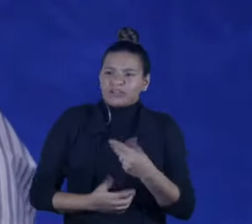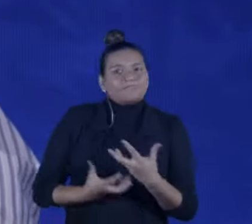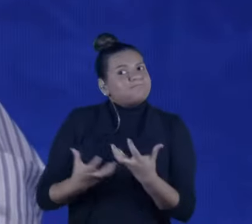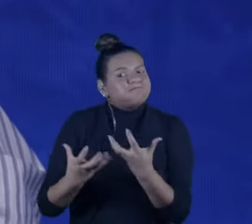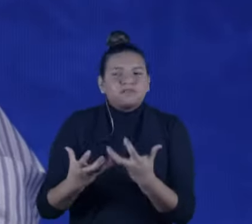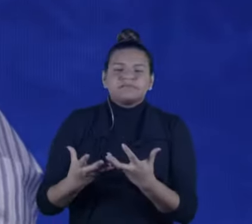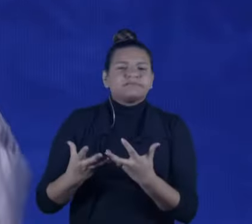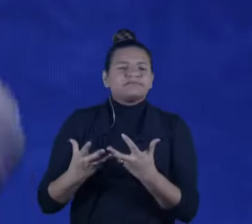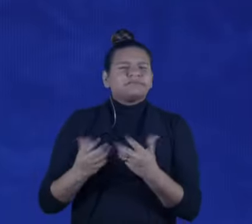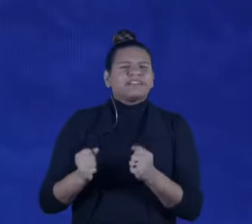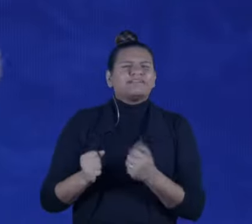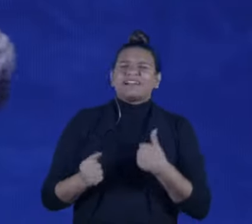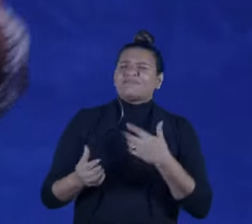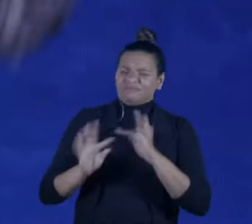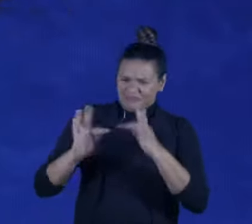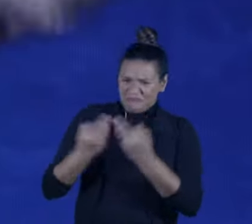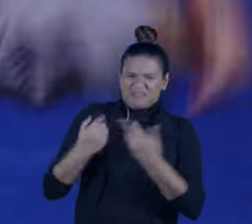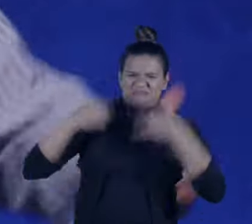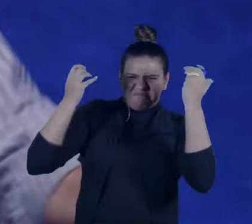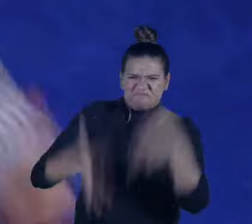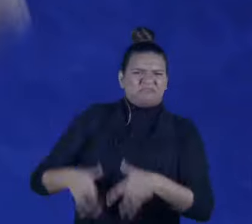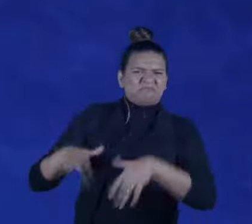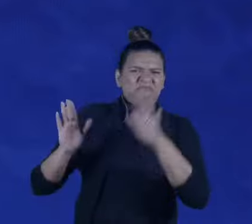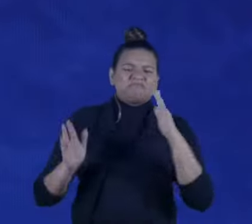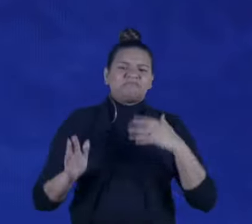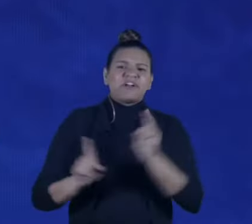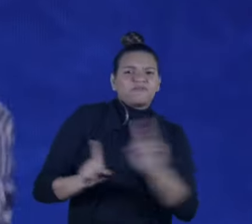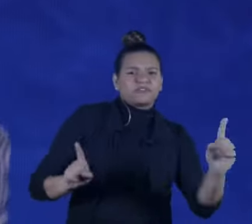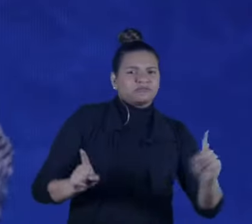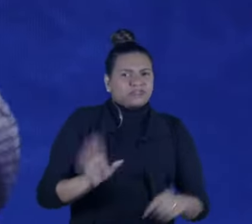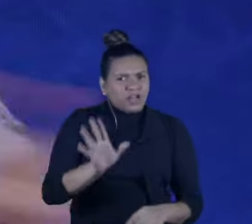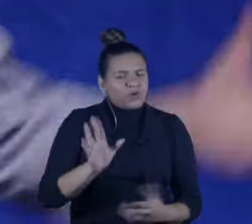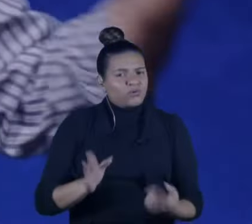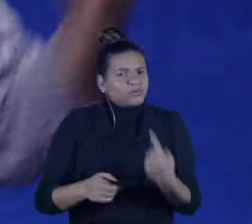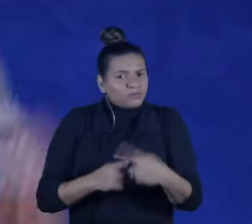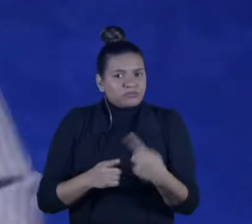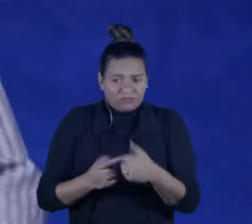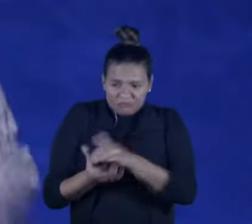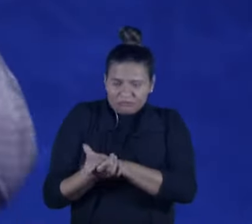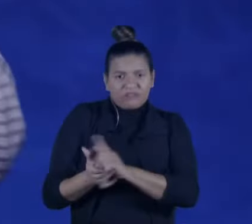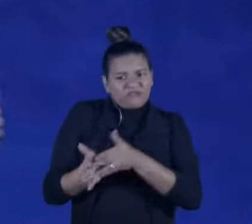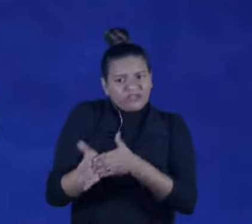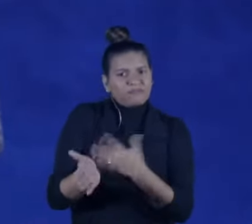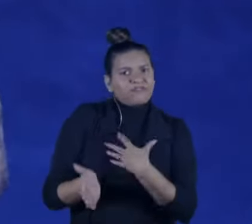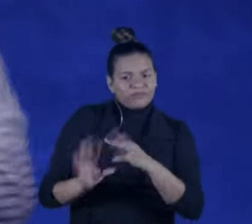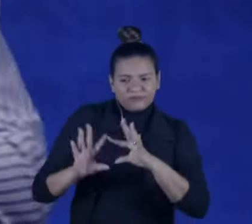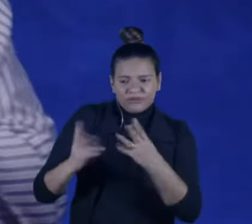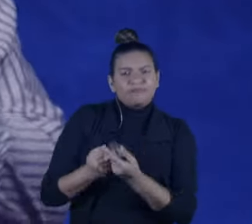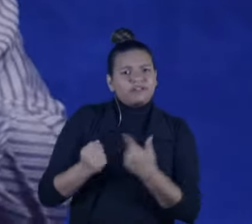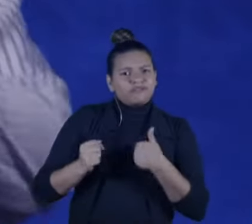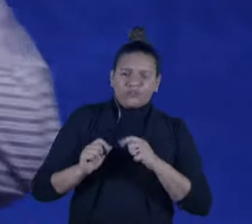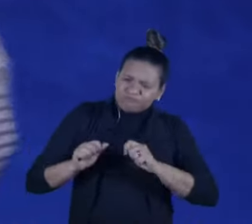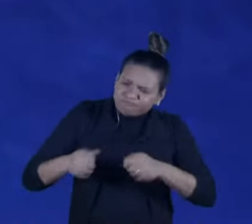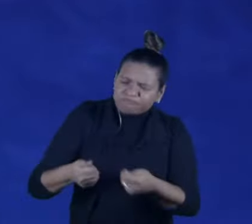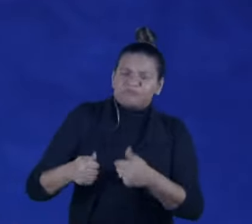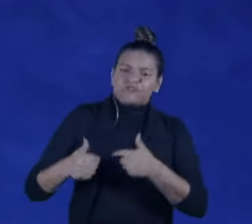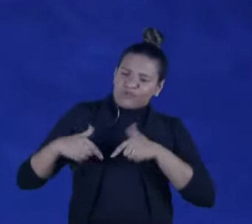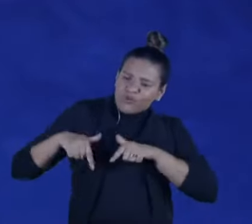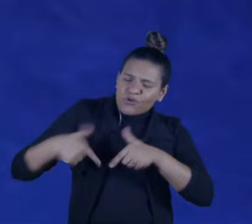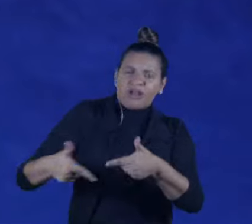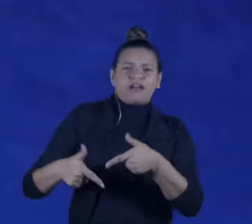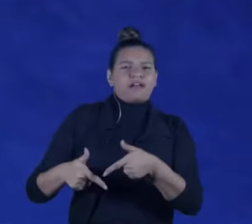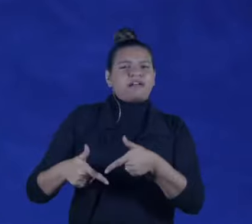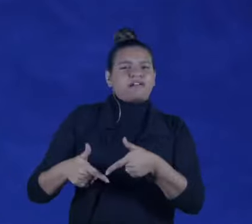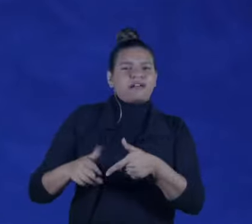ficou chateado. Você luta por ela até que Deus a restaure. Amém, igreja? E aqueles que vivem e